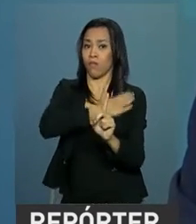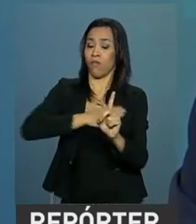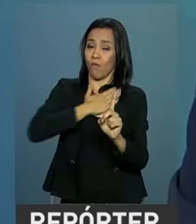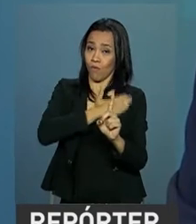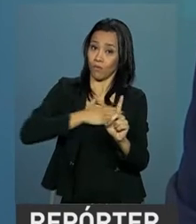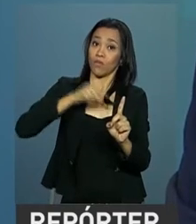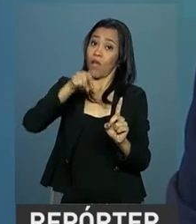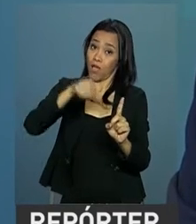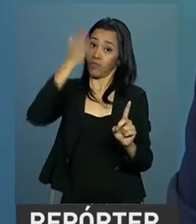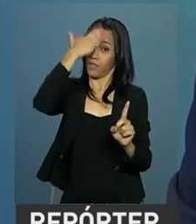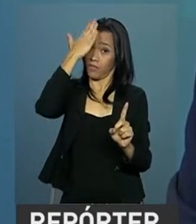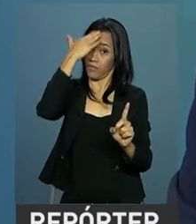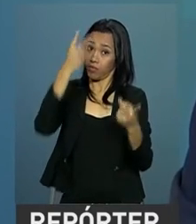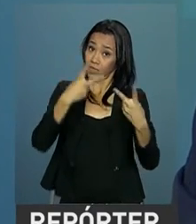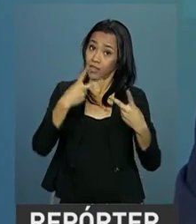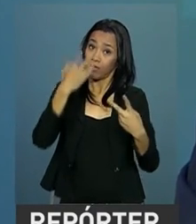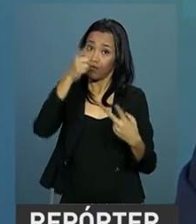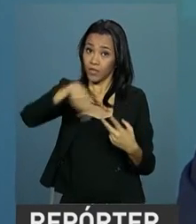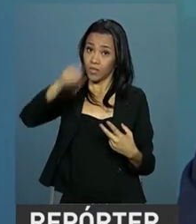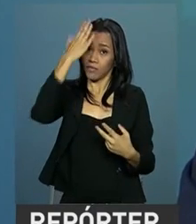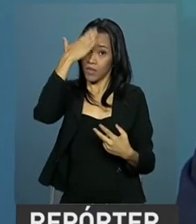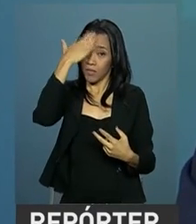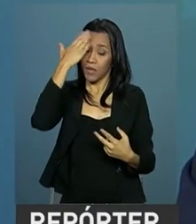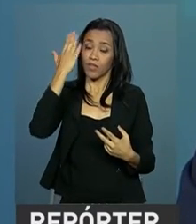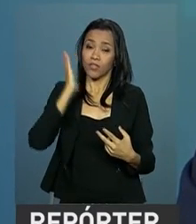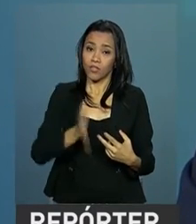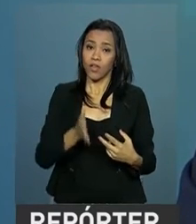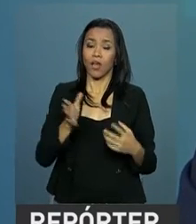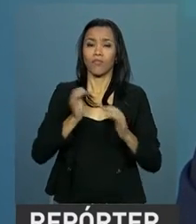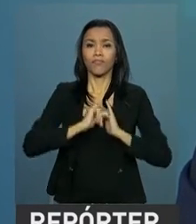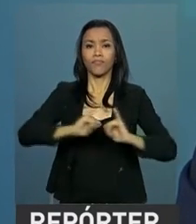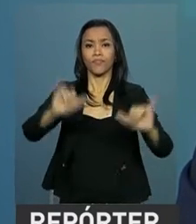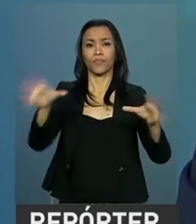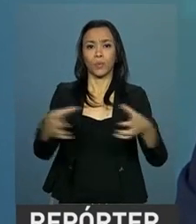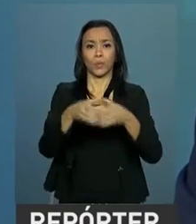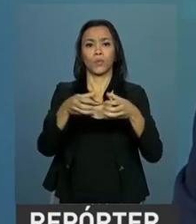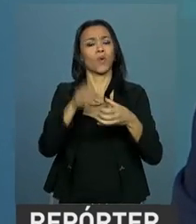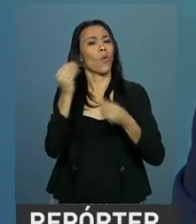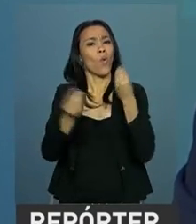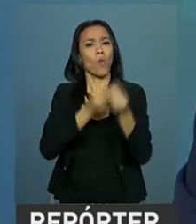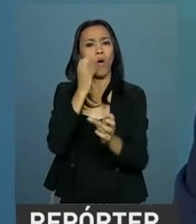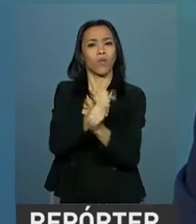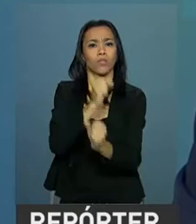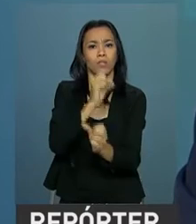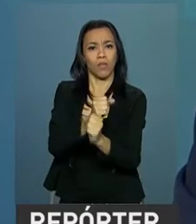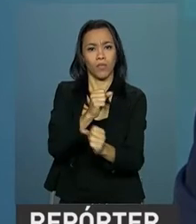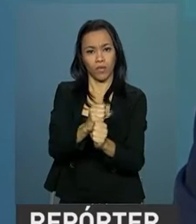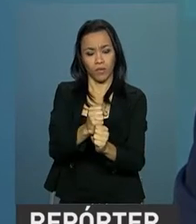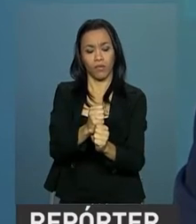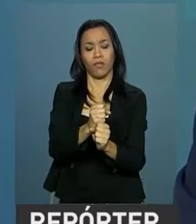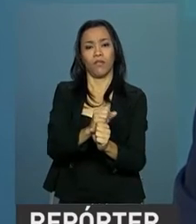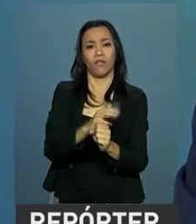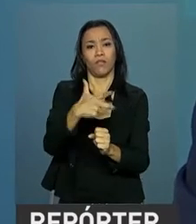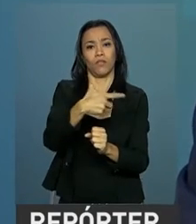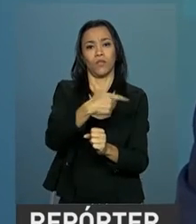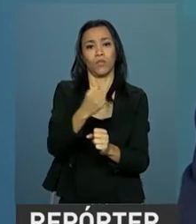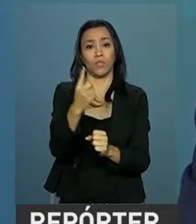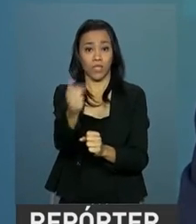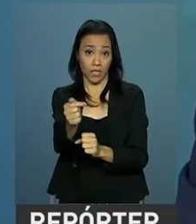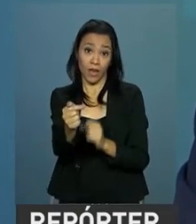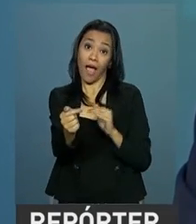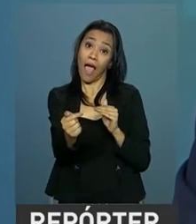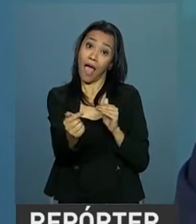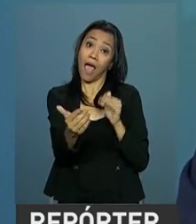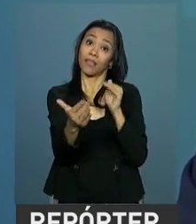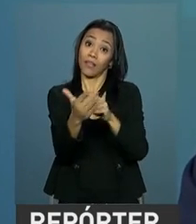sim teremos definido o que será o orçamento de 2017 a terá até lá